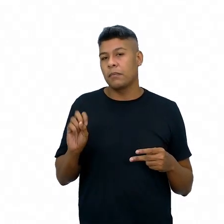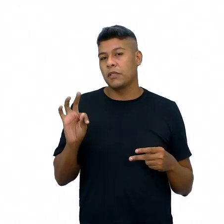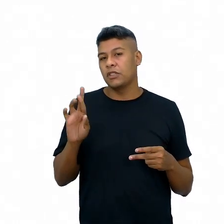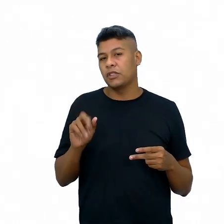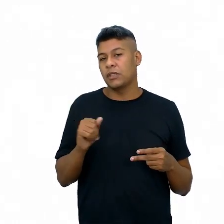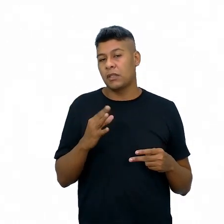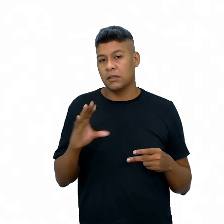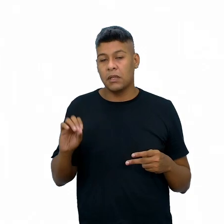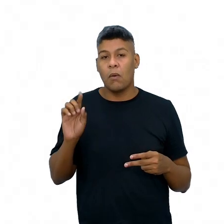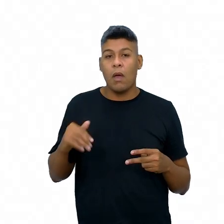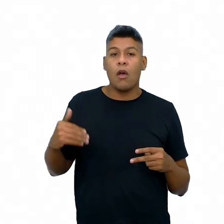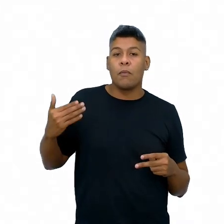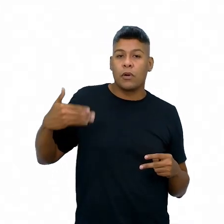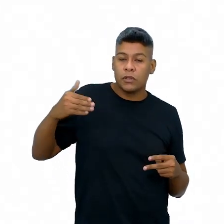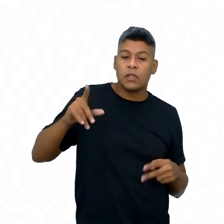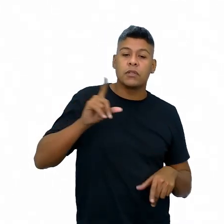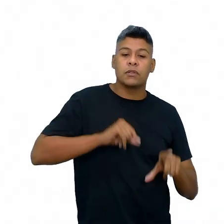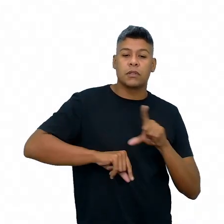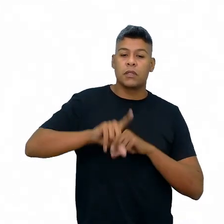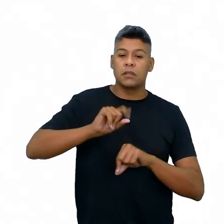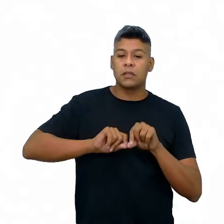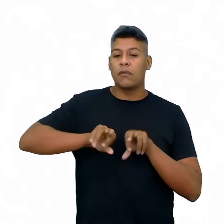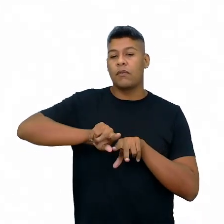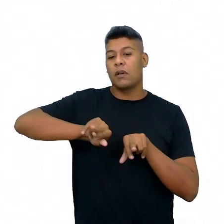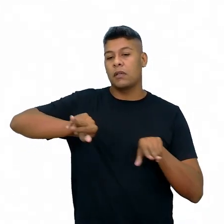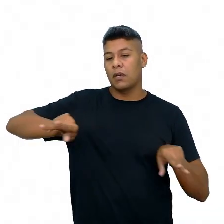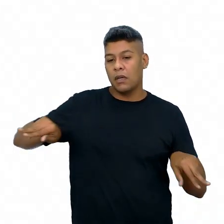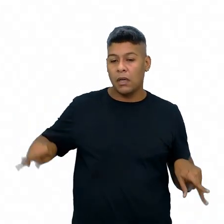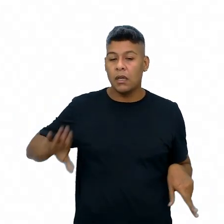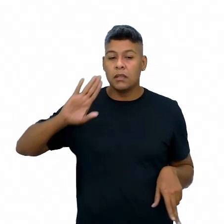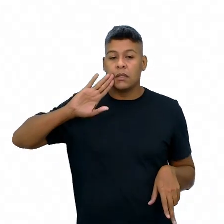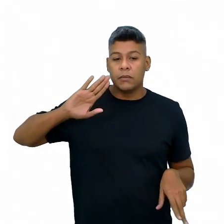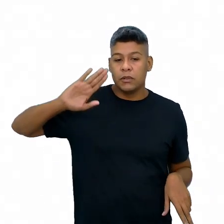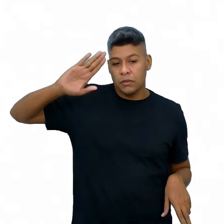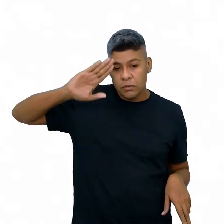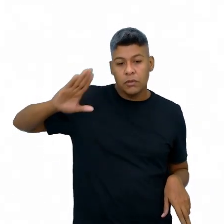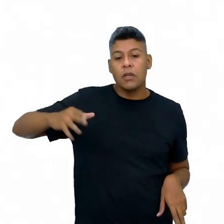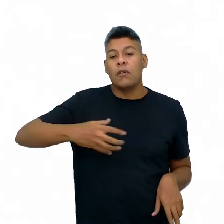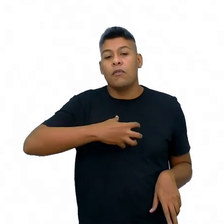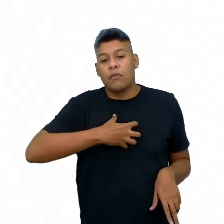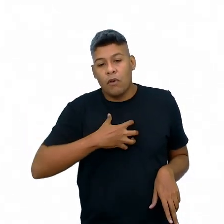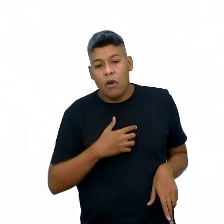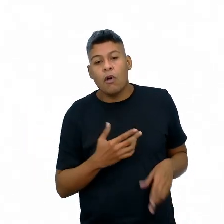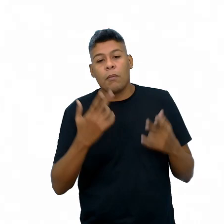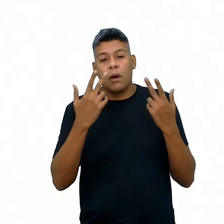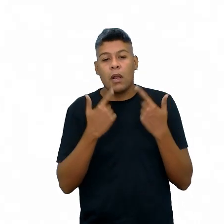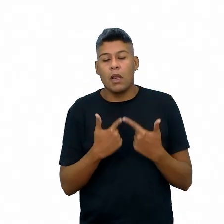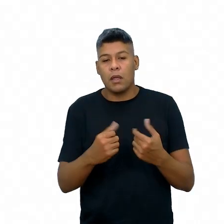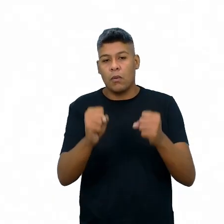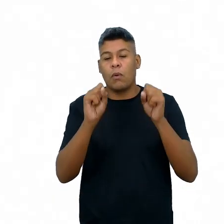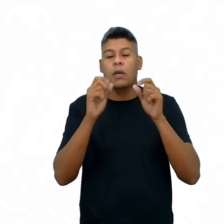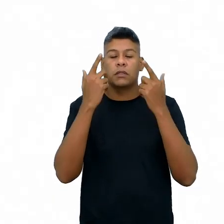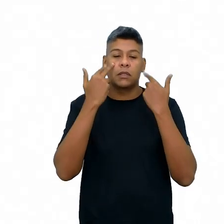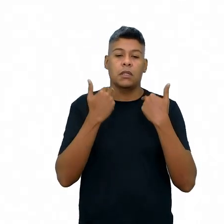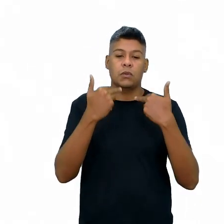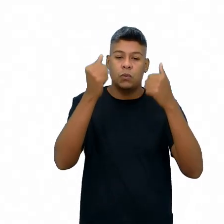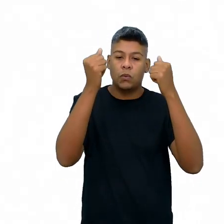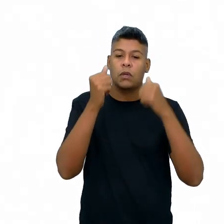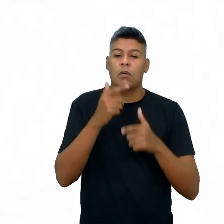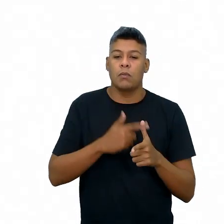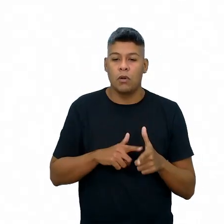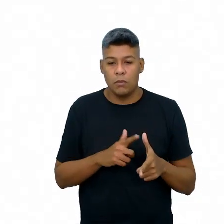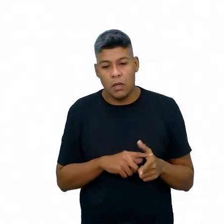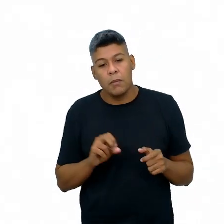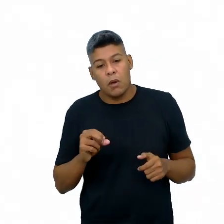abstração. Ele é um processo de seleção das variáveis essenciais e dessa formulação em linguagem natural do problema ou